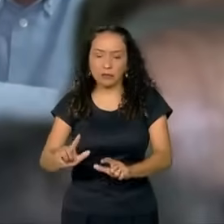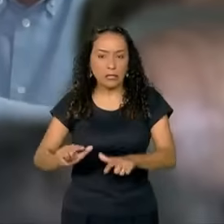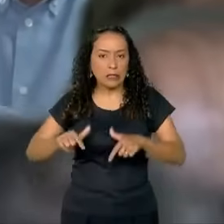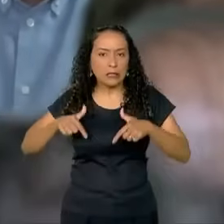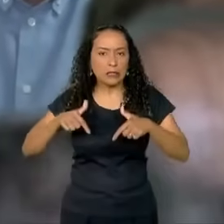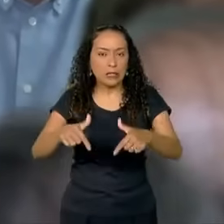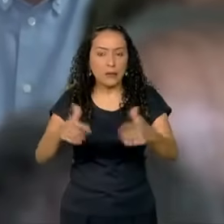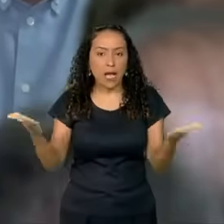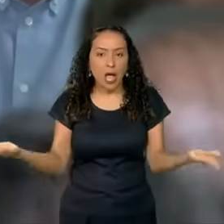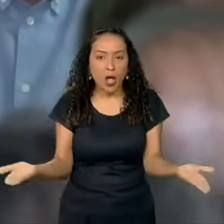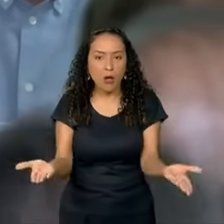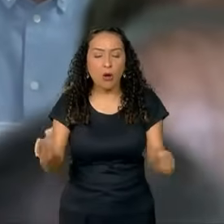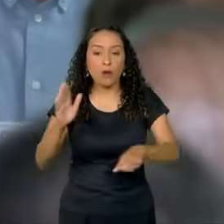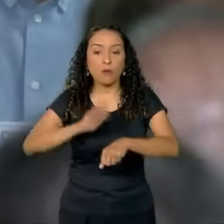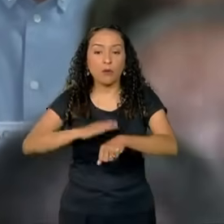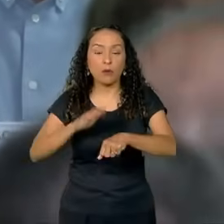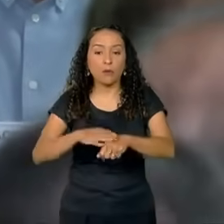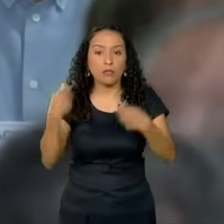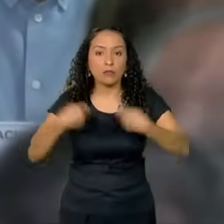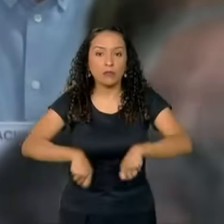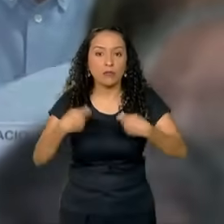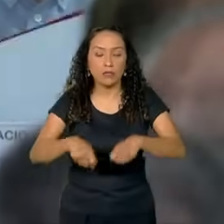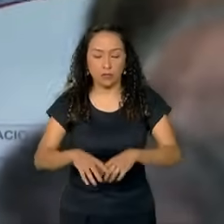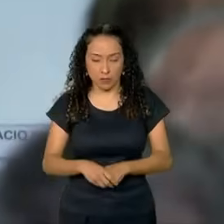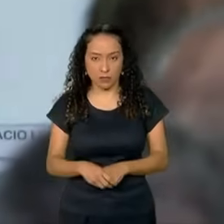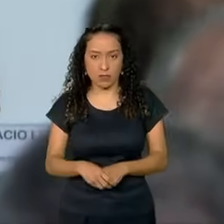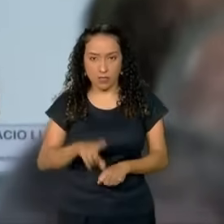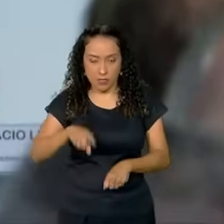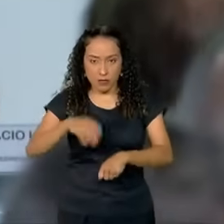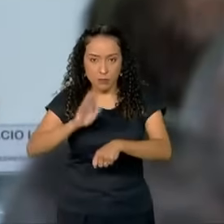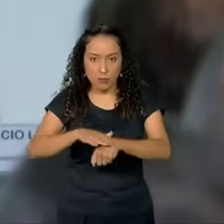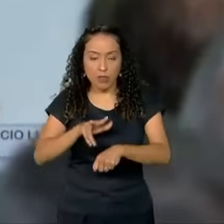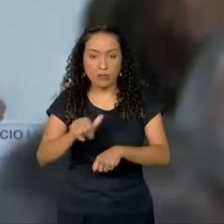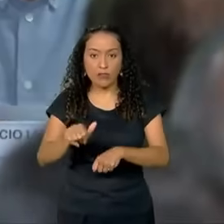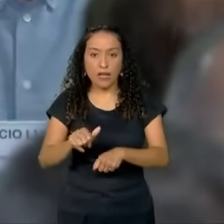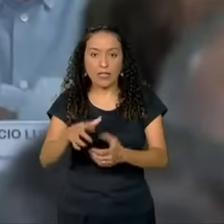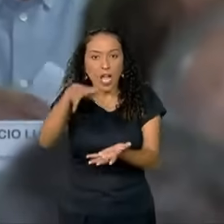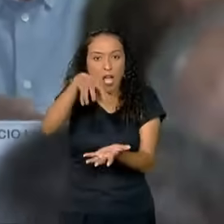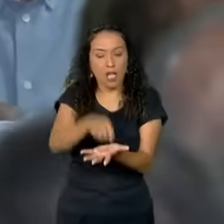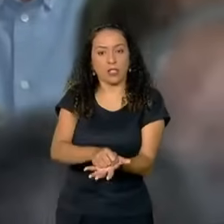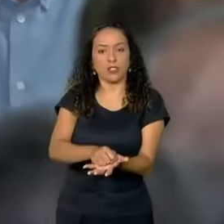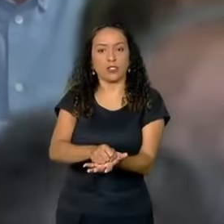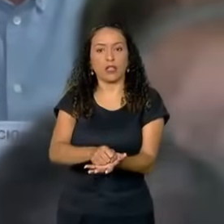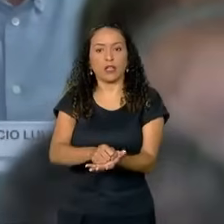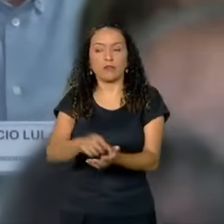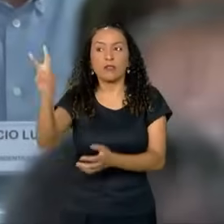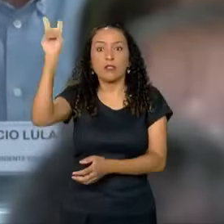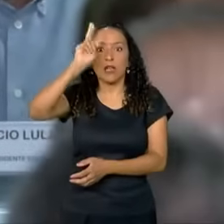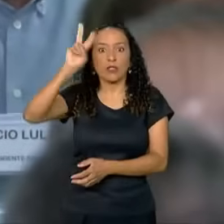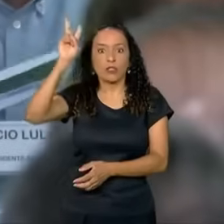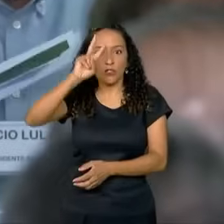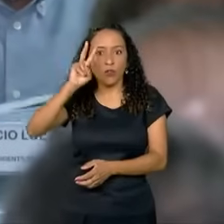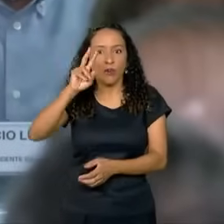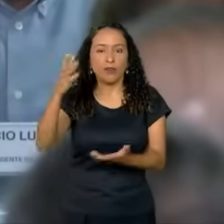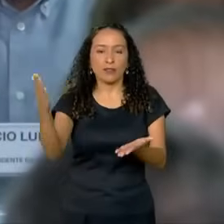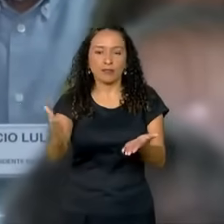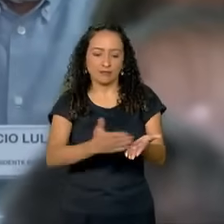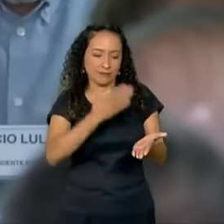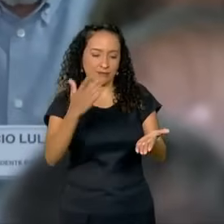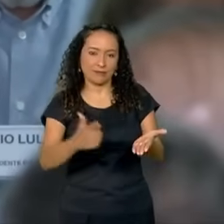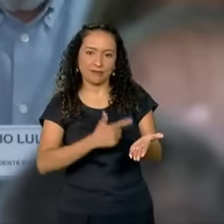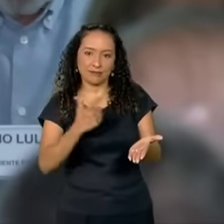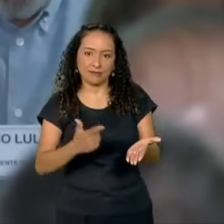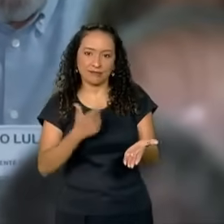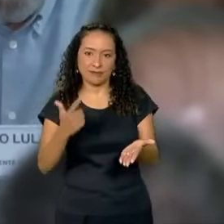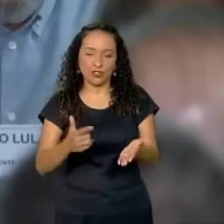do que o momento histórico nos exige. É daqueles momentos que vão estar registrados na história, nos livros de história no futuro.